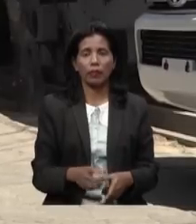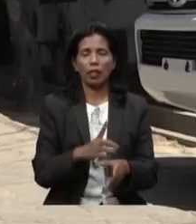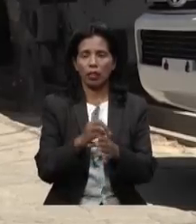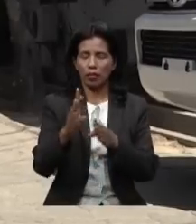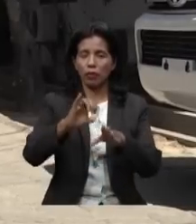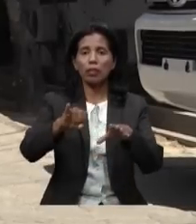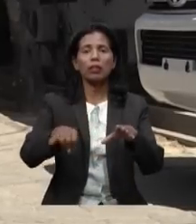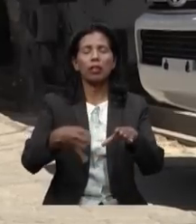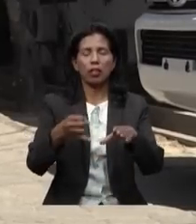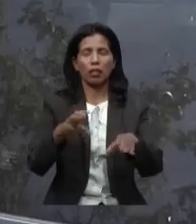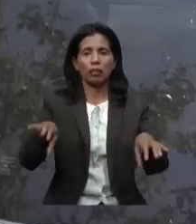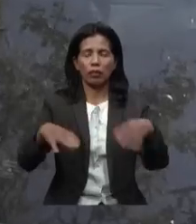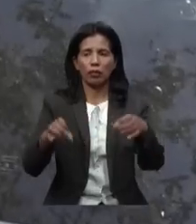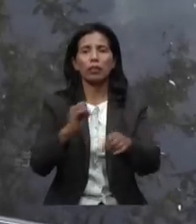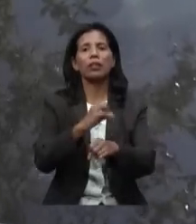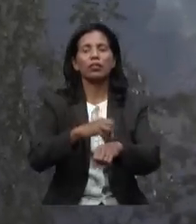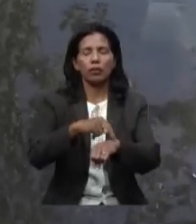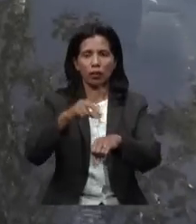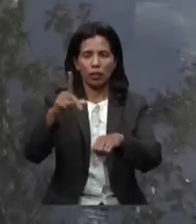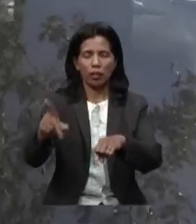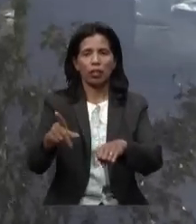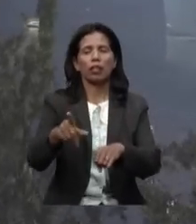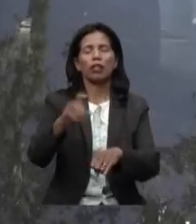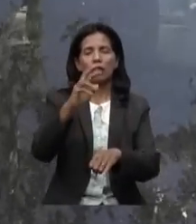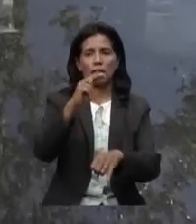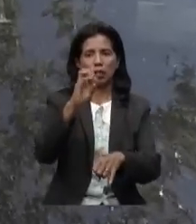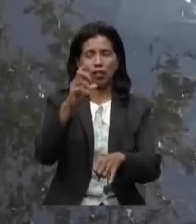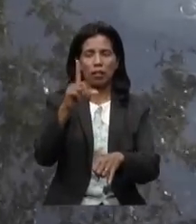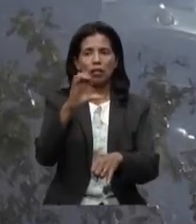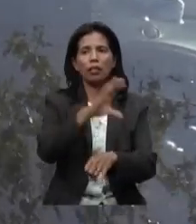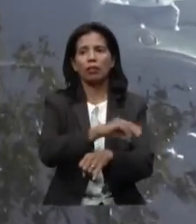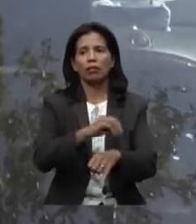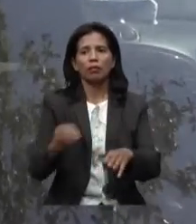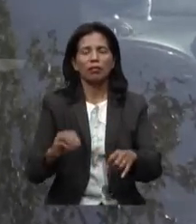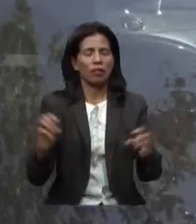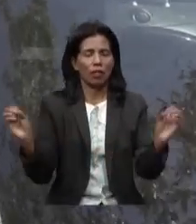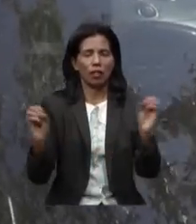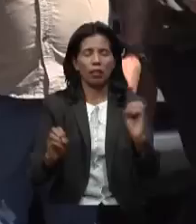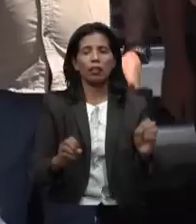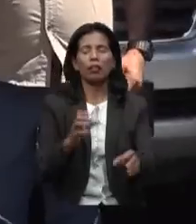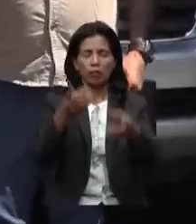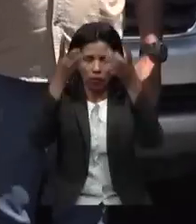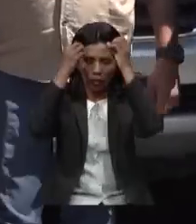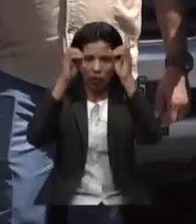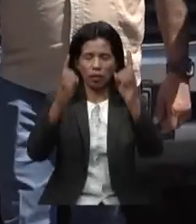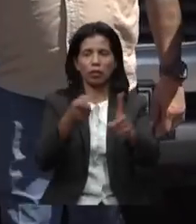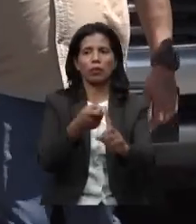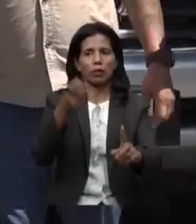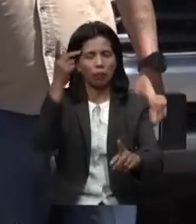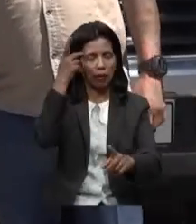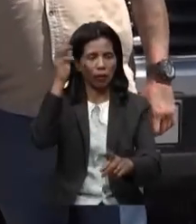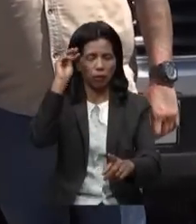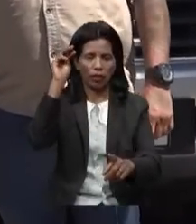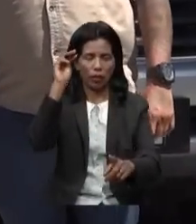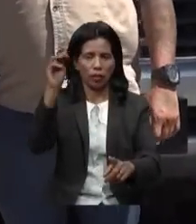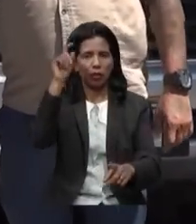Diretor-Geral Serviço Nacional Inteligência, Domingos da Câmara Hateten, minha parte é pronto sim a decisão do primeiro-ministro